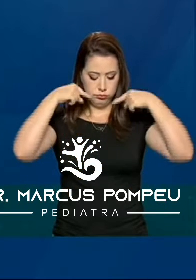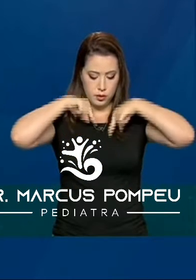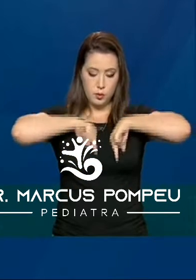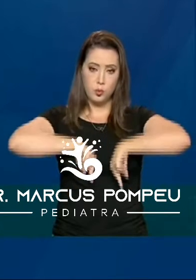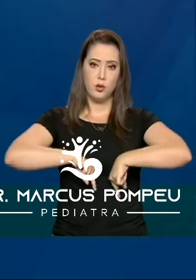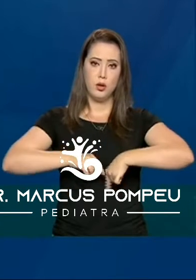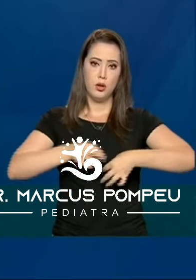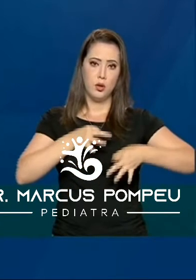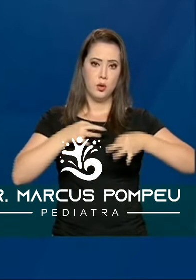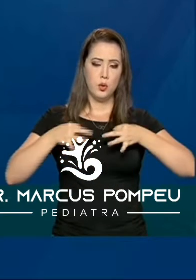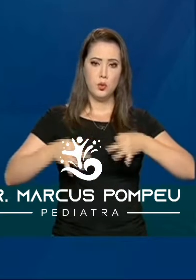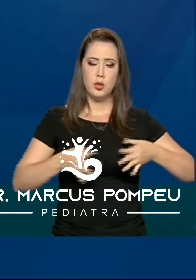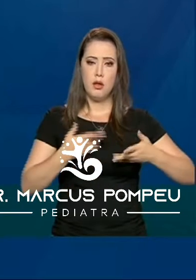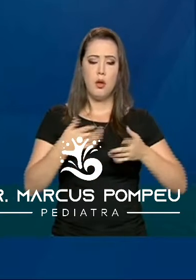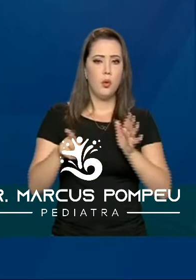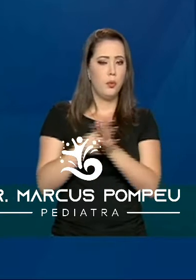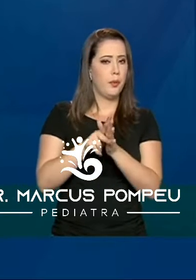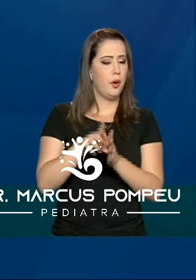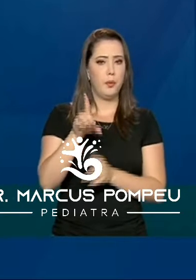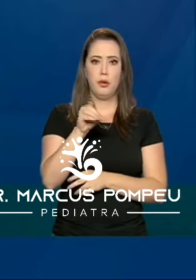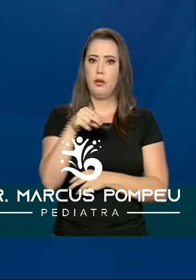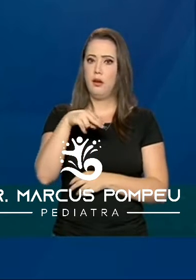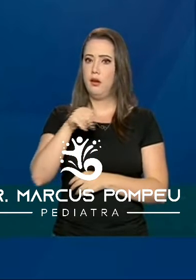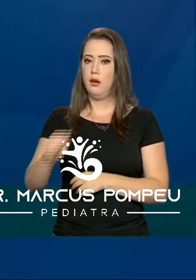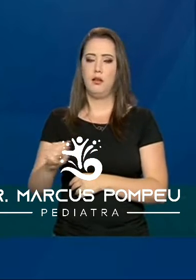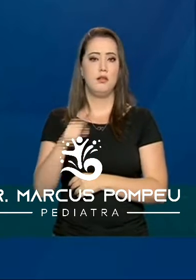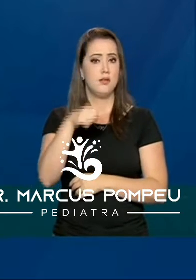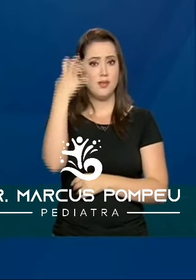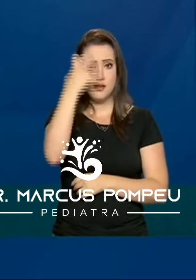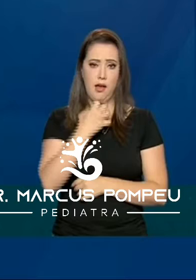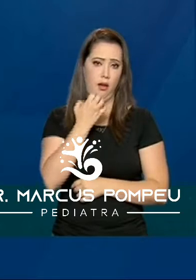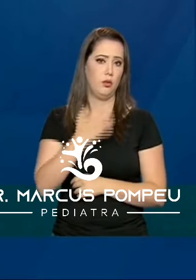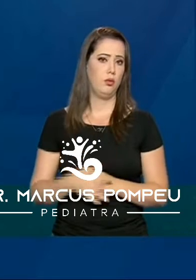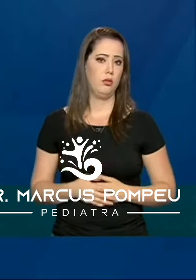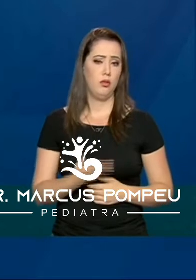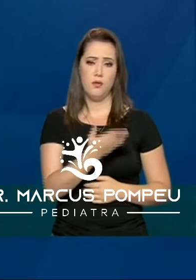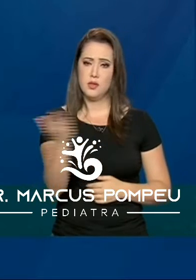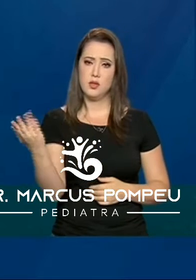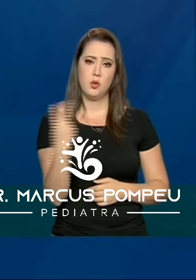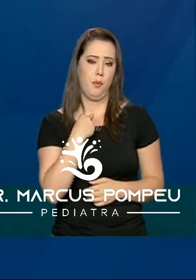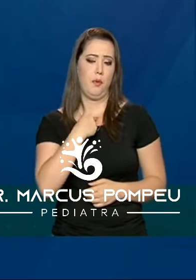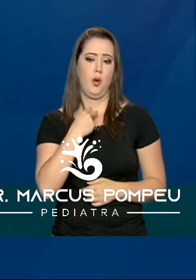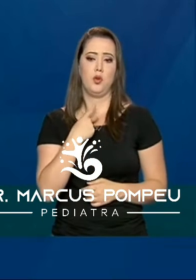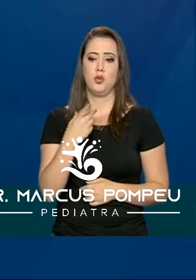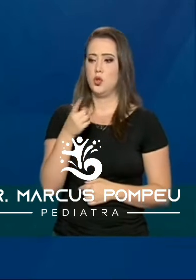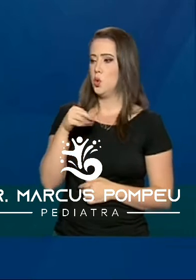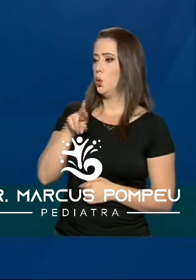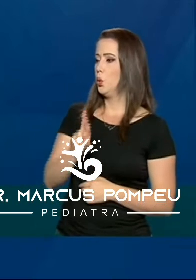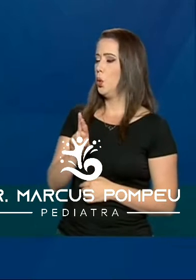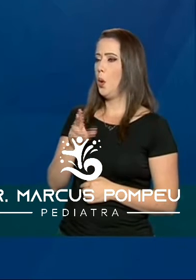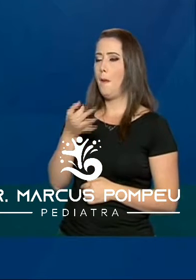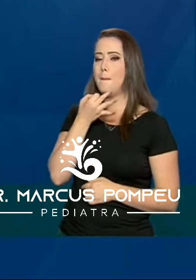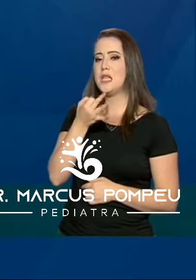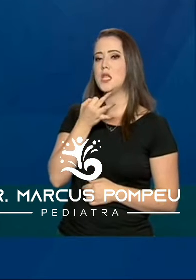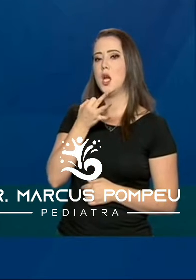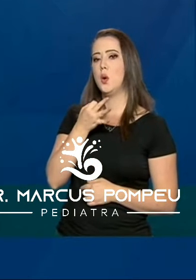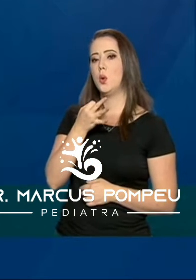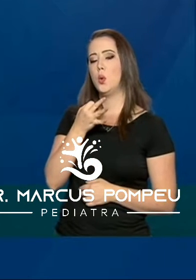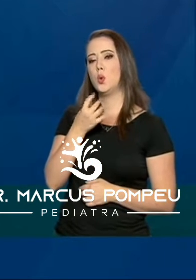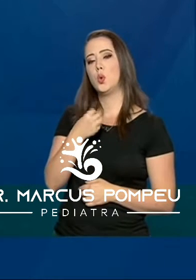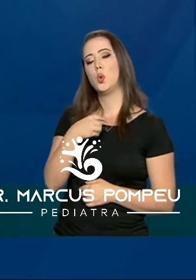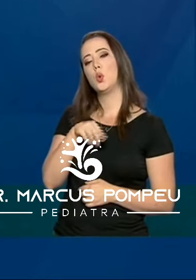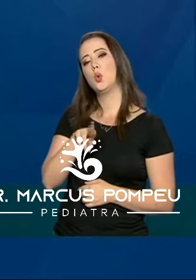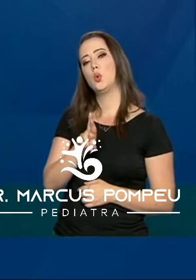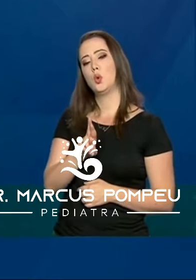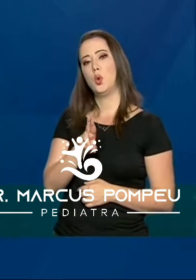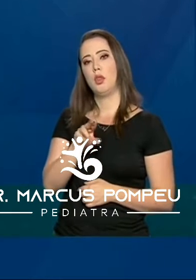nosso próprio DNA. Isso aqui é uma coisa muito séria. Vocês não vão ter aqui a opinião do Dr. Nasser sobre isso aqui, vocês têm a opinião